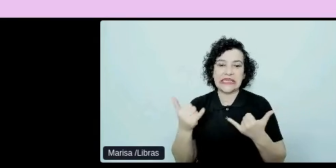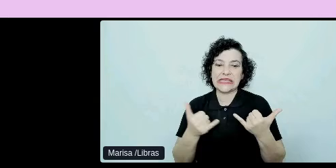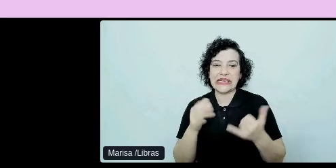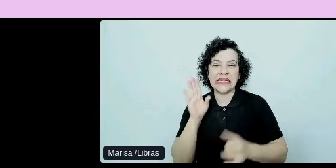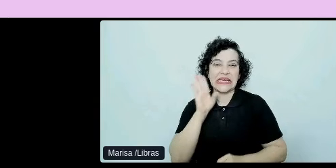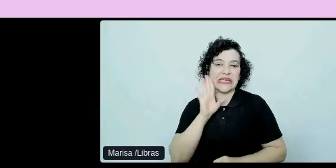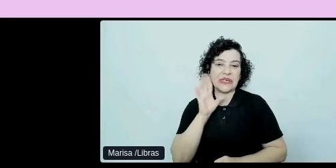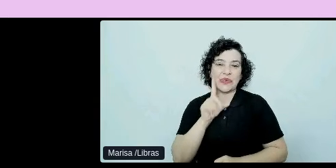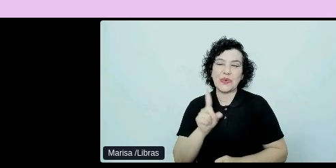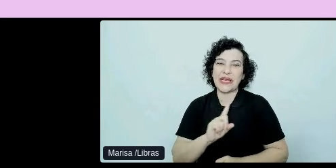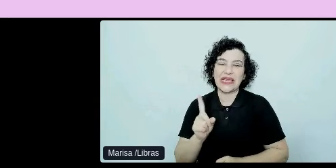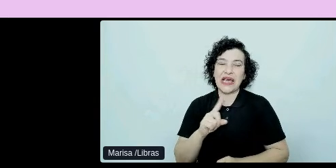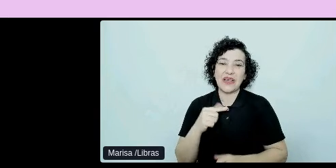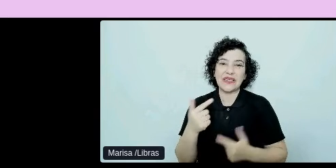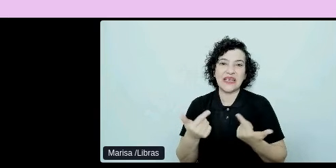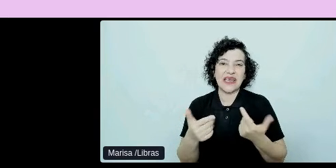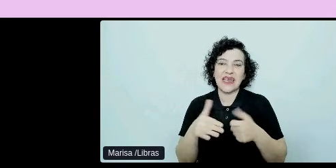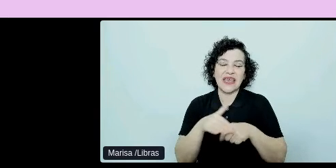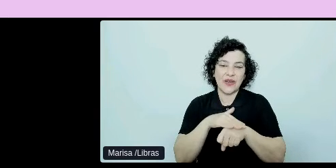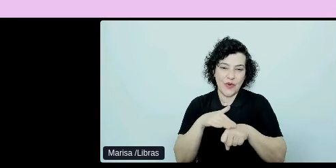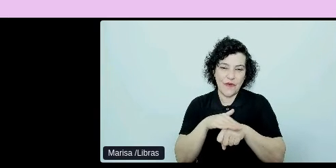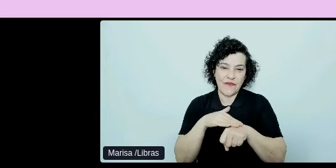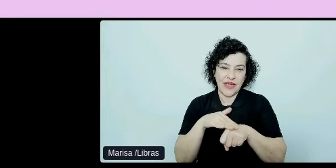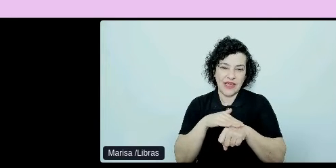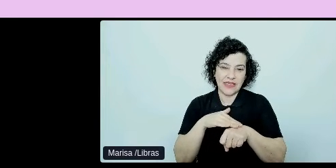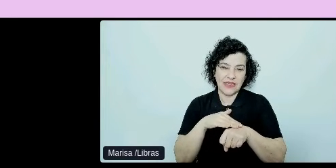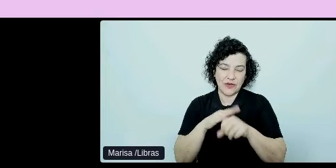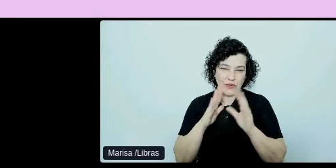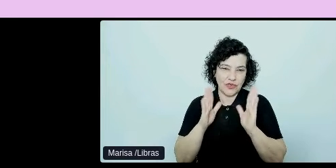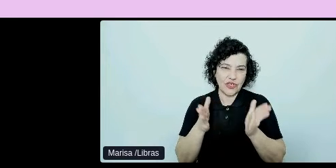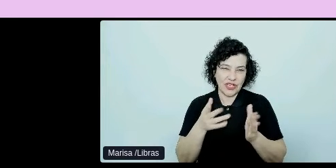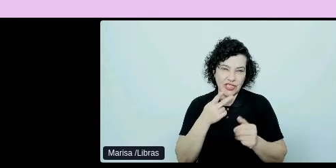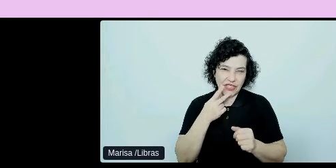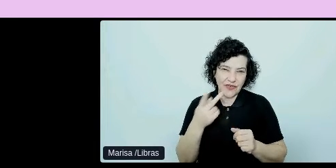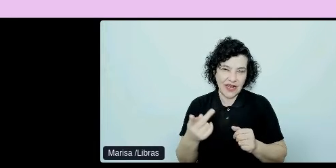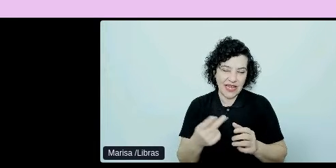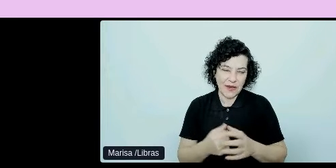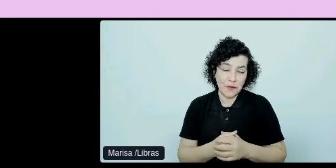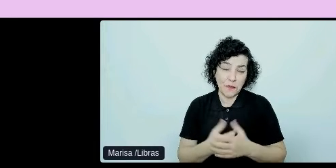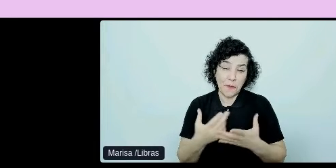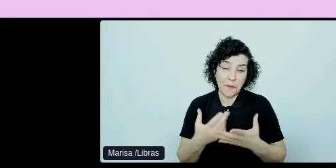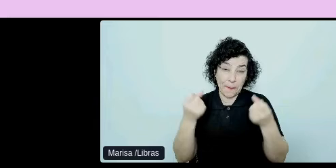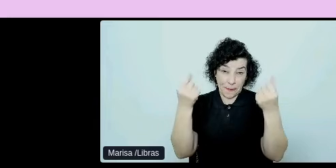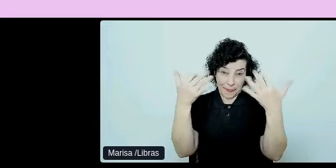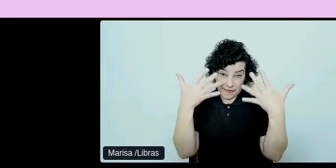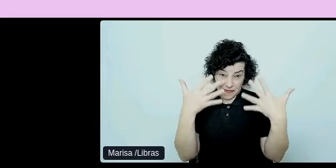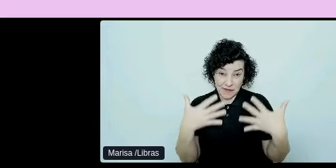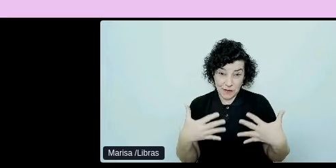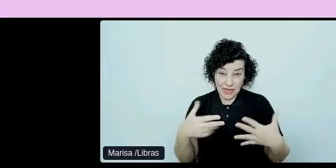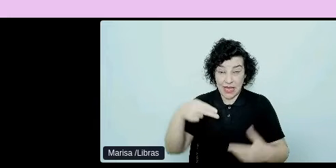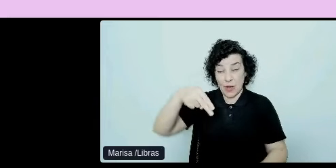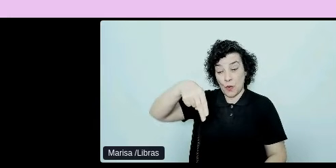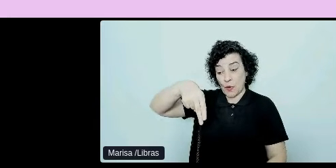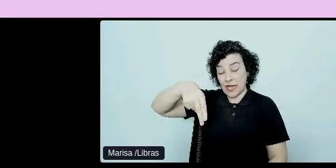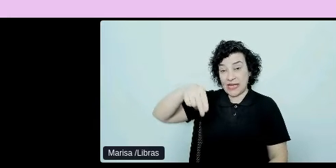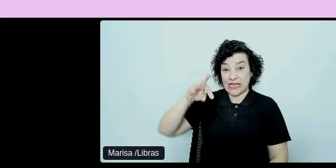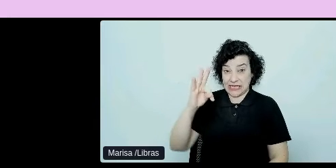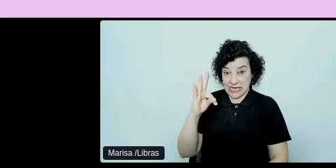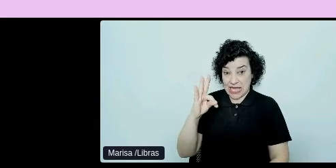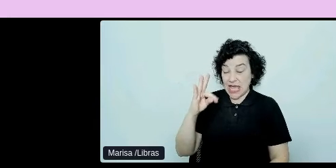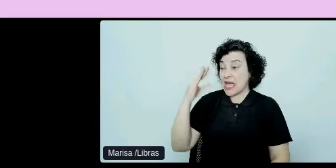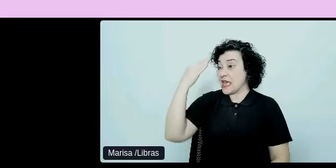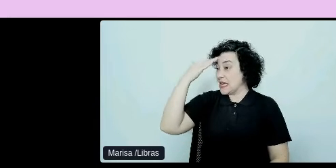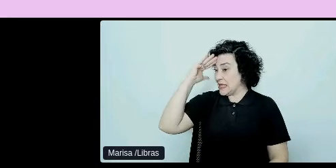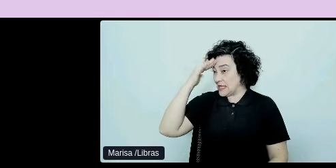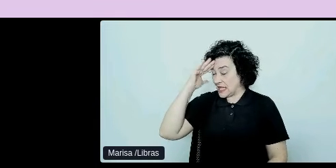se você conversa como a gente fala, né? Se eu for explicar aquilo para um neurotípico, entende. Se eu for